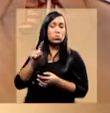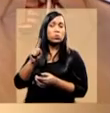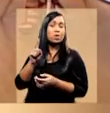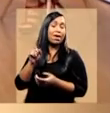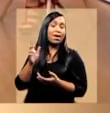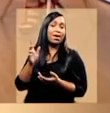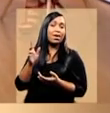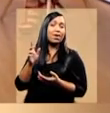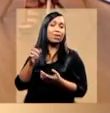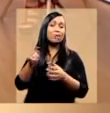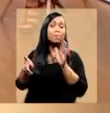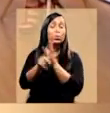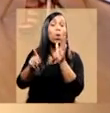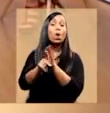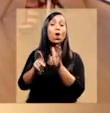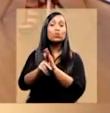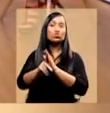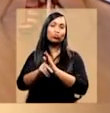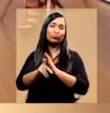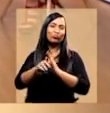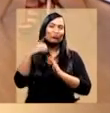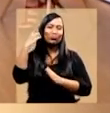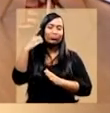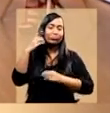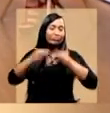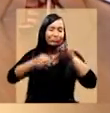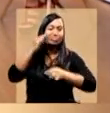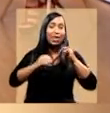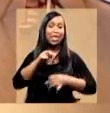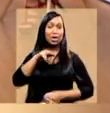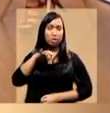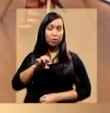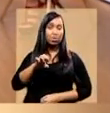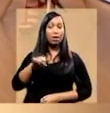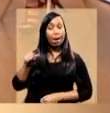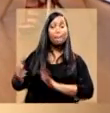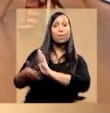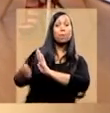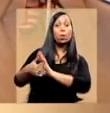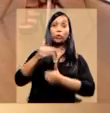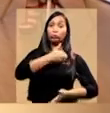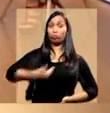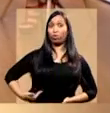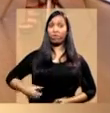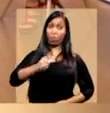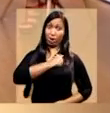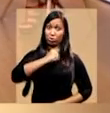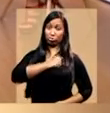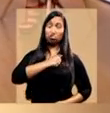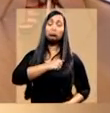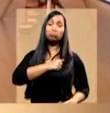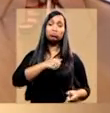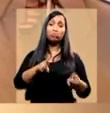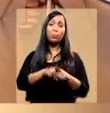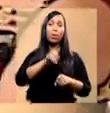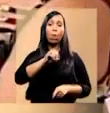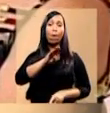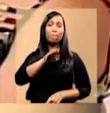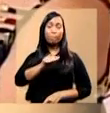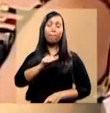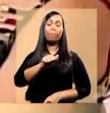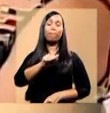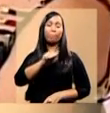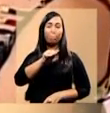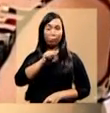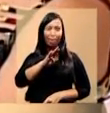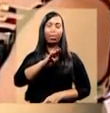está ligado familiar. Está ligado a uma vara criminal, né? Uma vara criminal. E que é a proposta do governo Edinho e o AB, né?